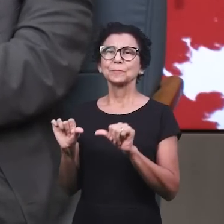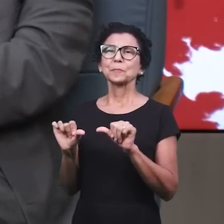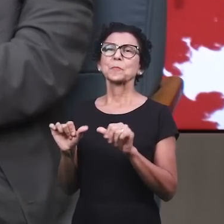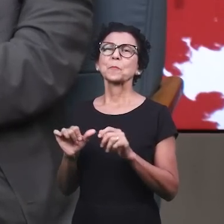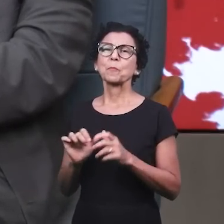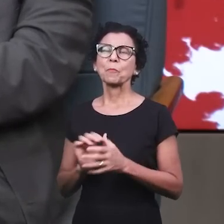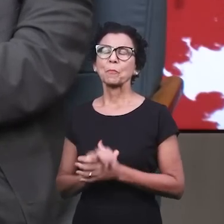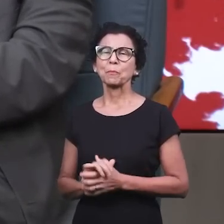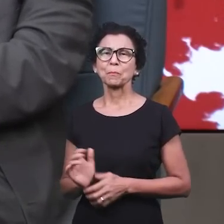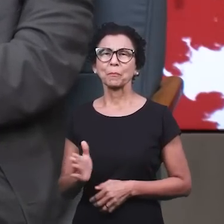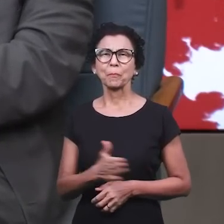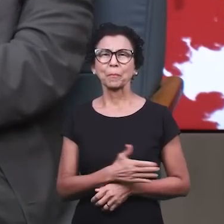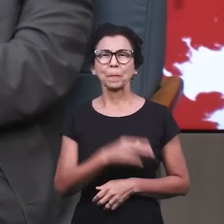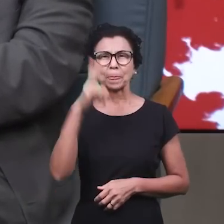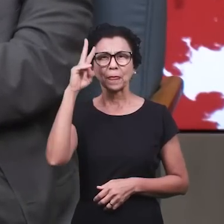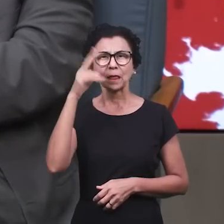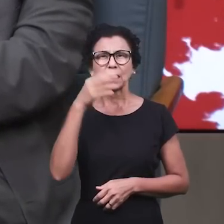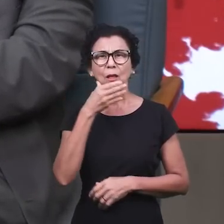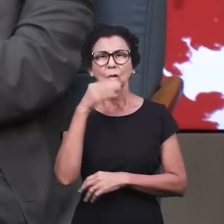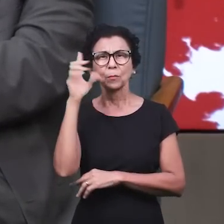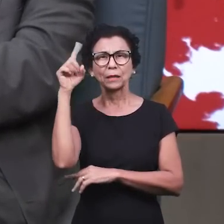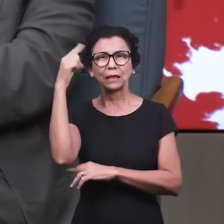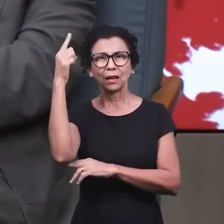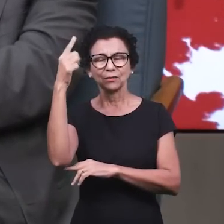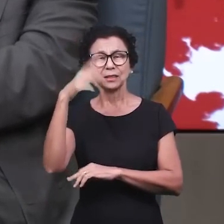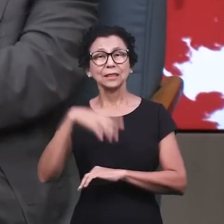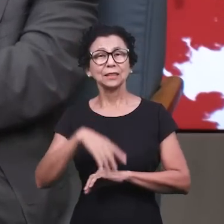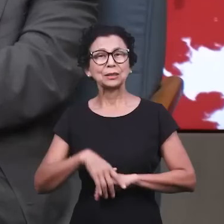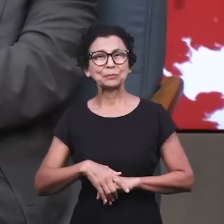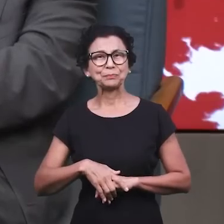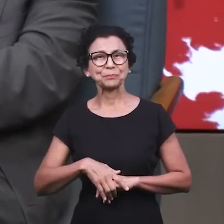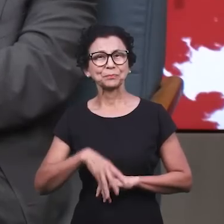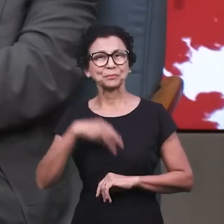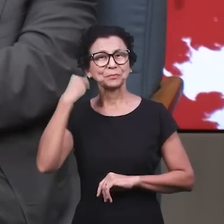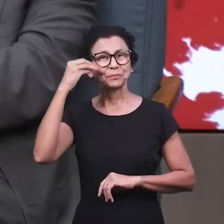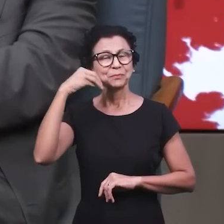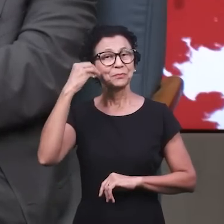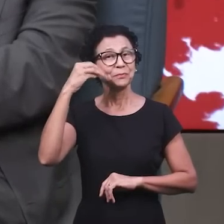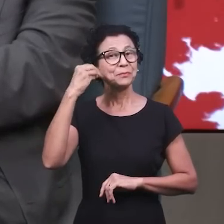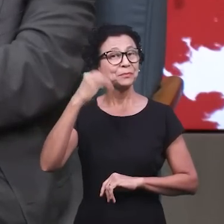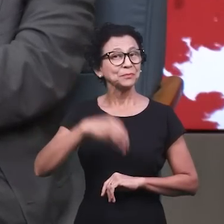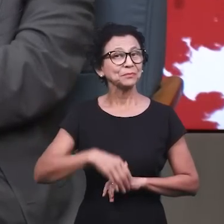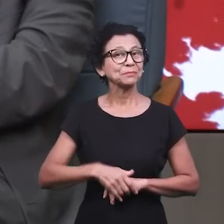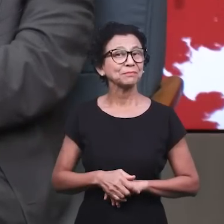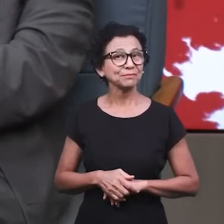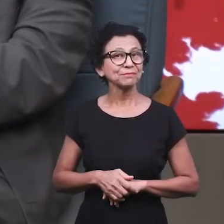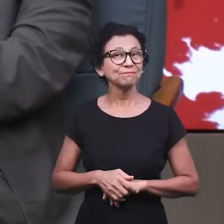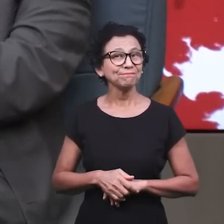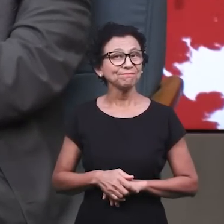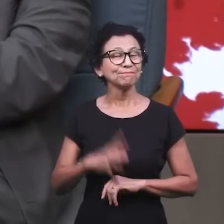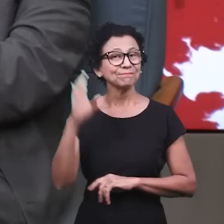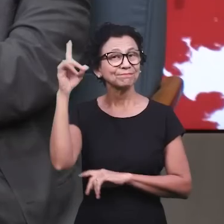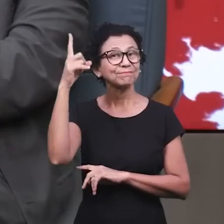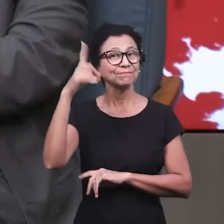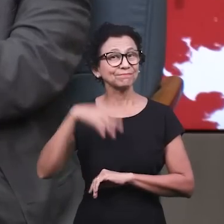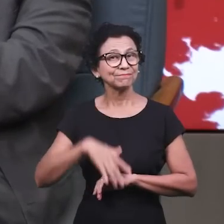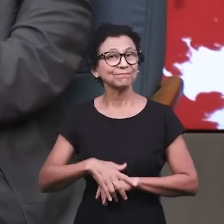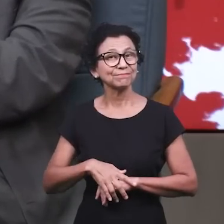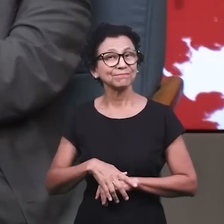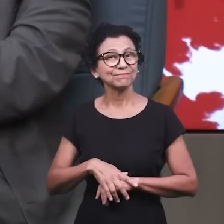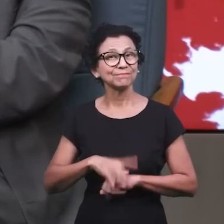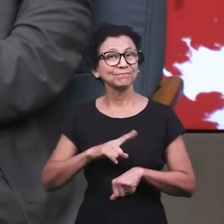Vocês lembram de Davi? As experiências que Davi tinha com o